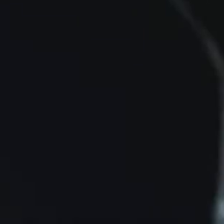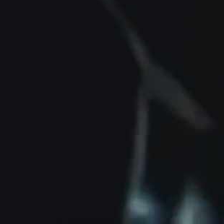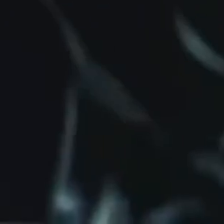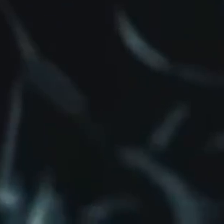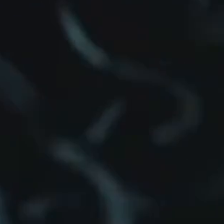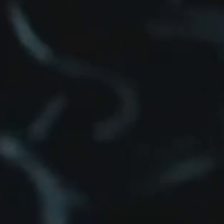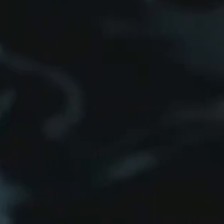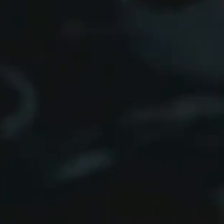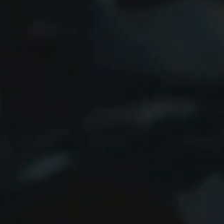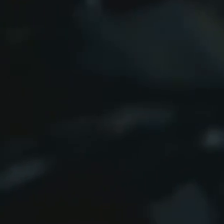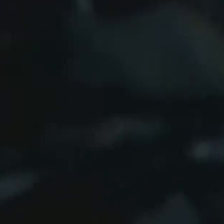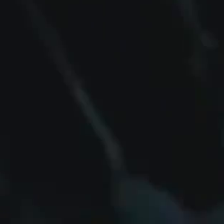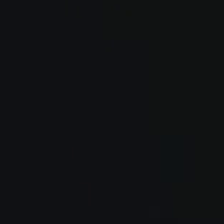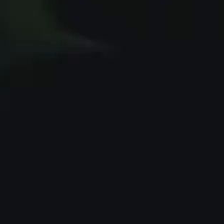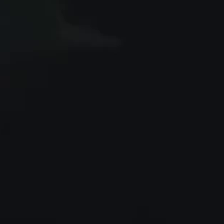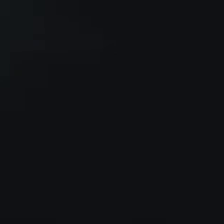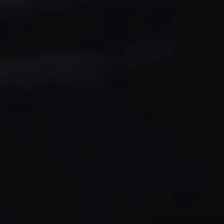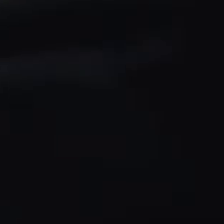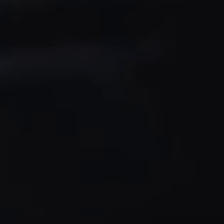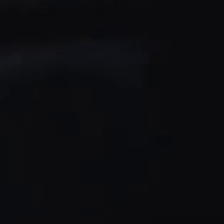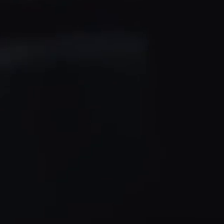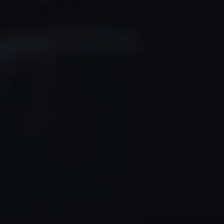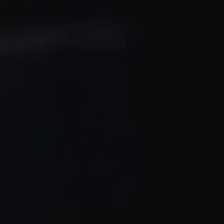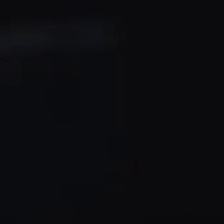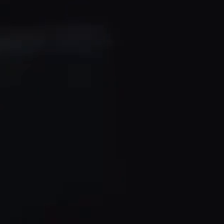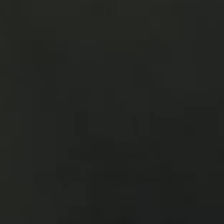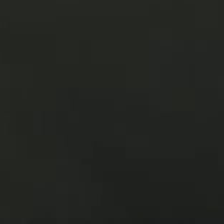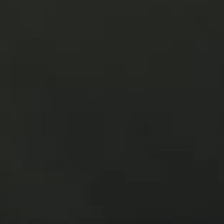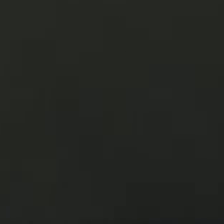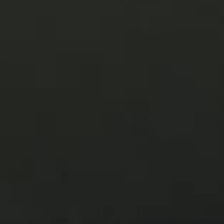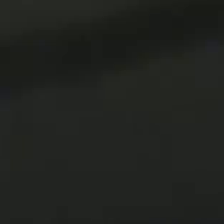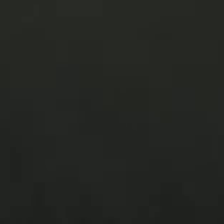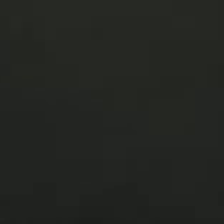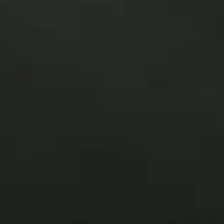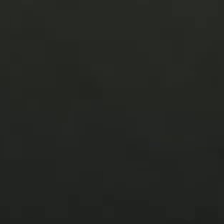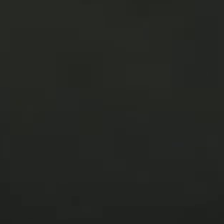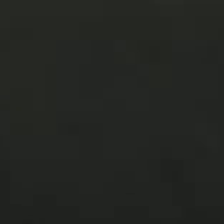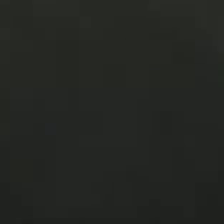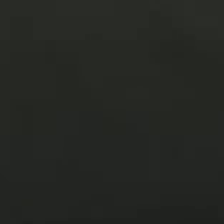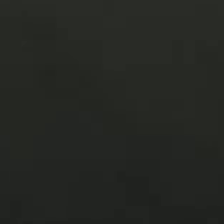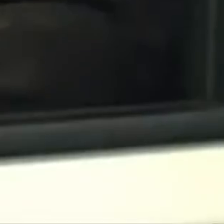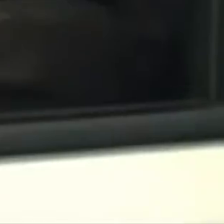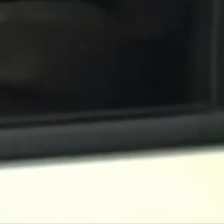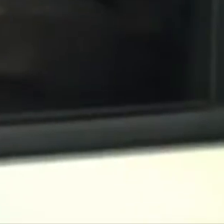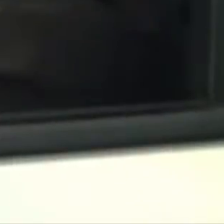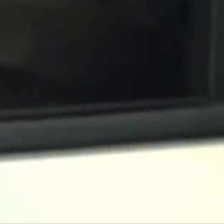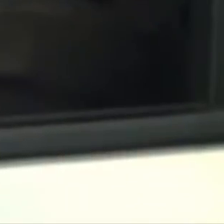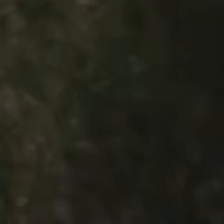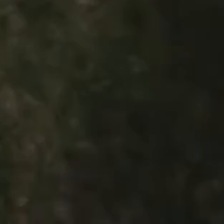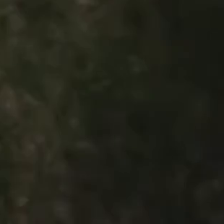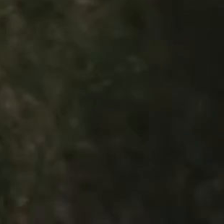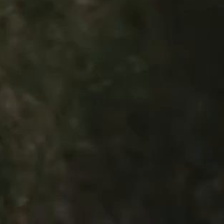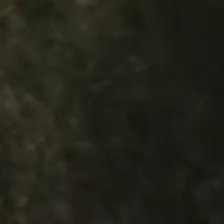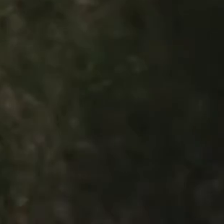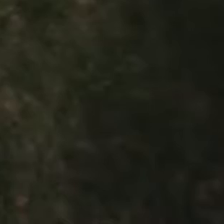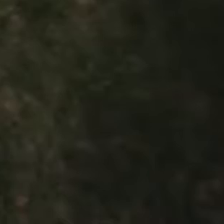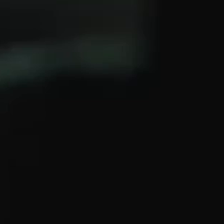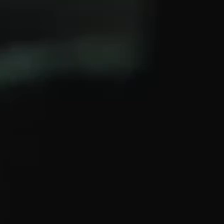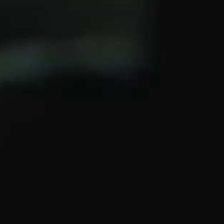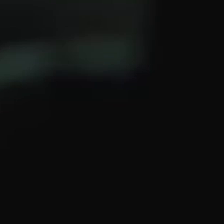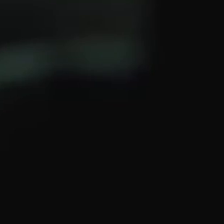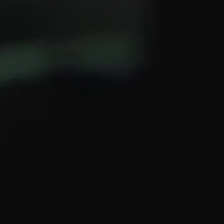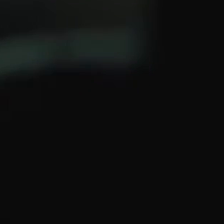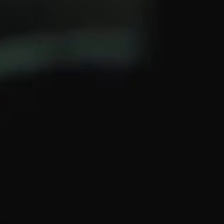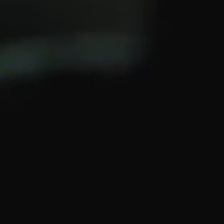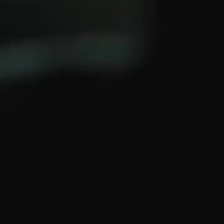há segurança para isso. Quando dois veículos colidem frontalmente a 80 km por hora, é o mesmo que bater